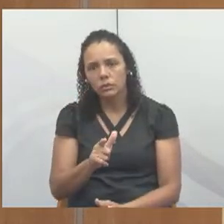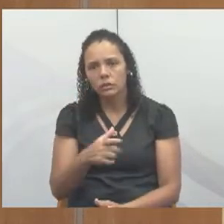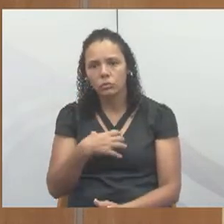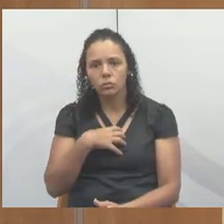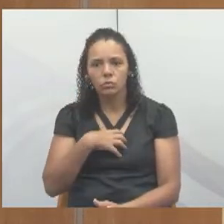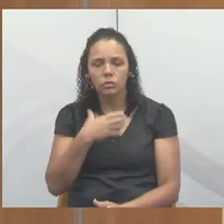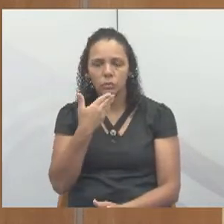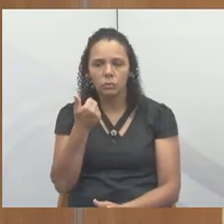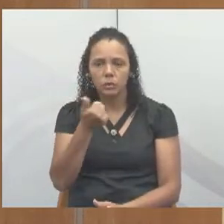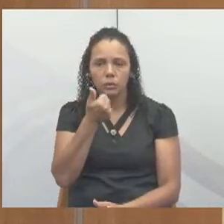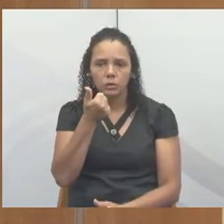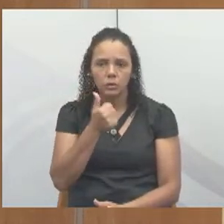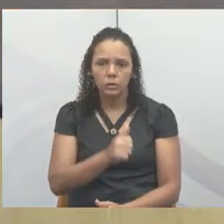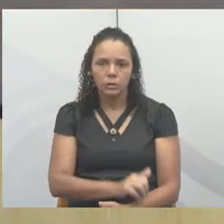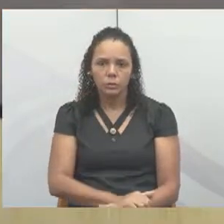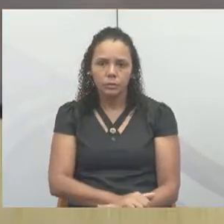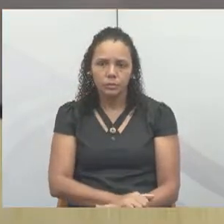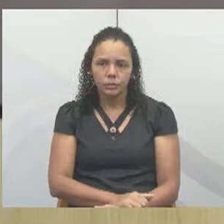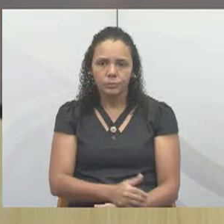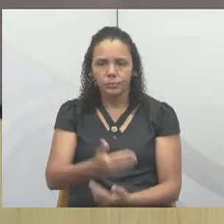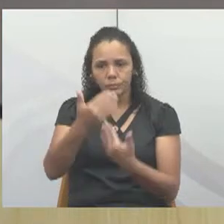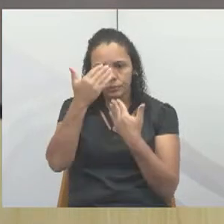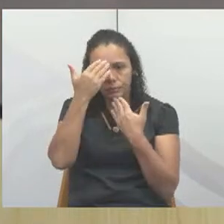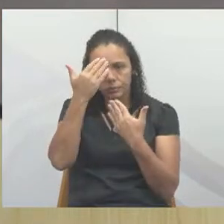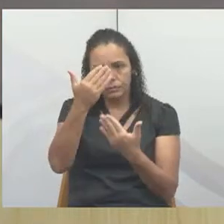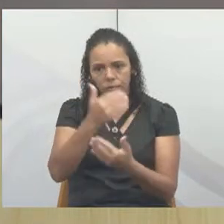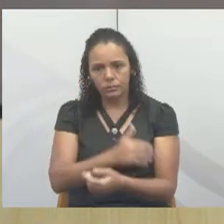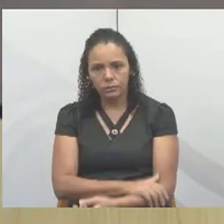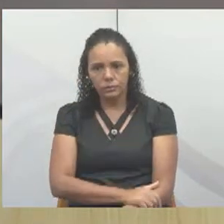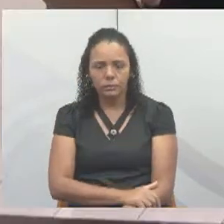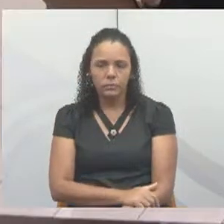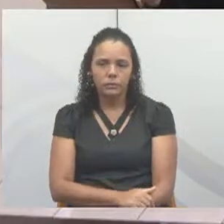forma. Ok, muito obrigado.